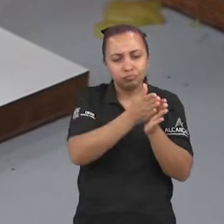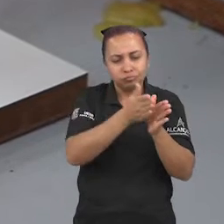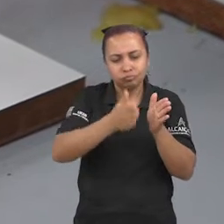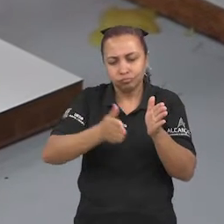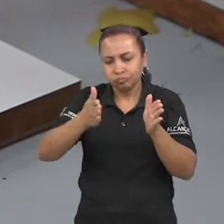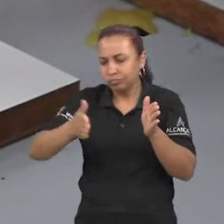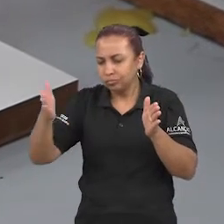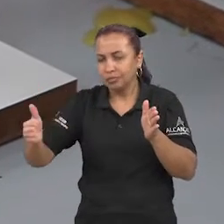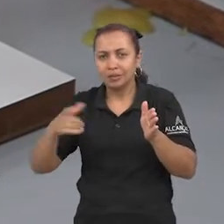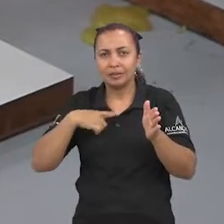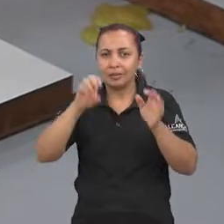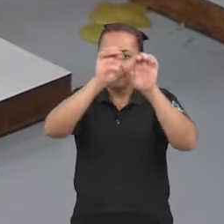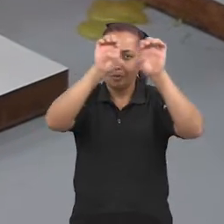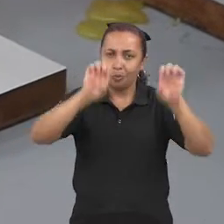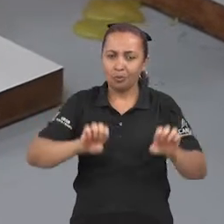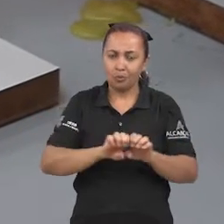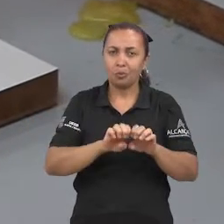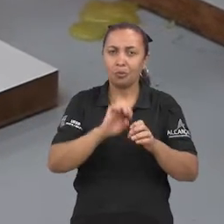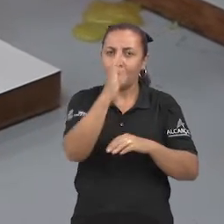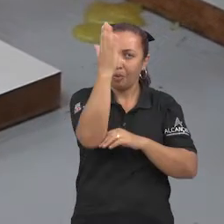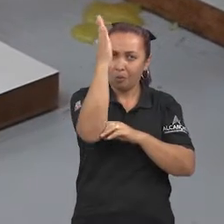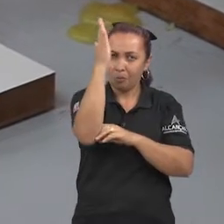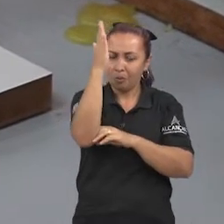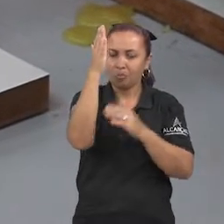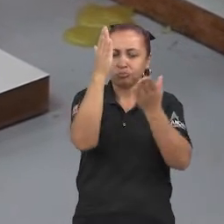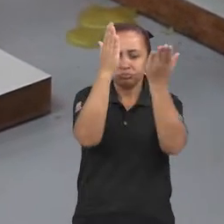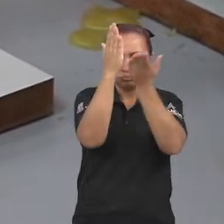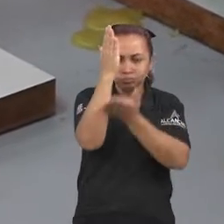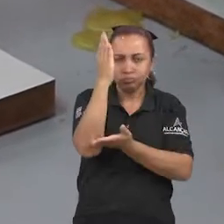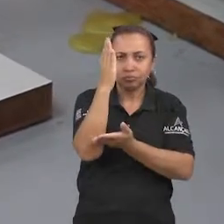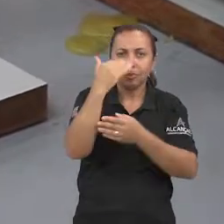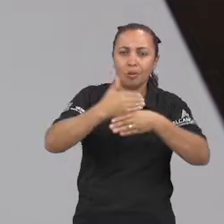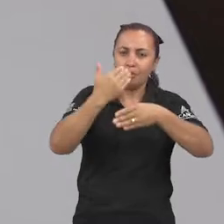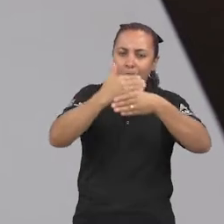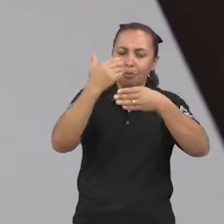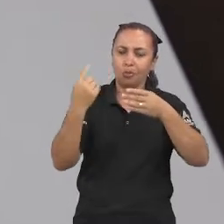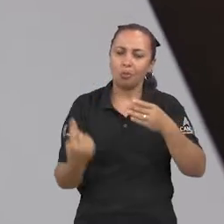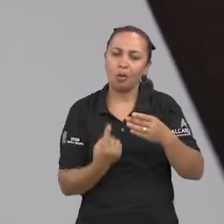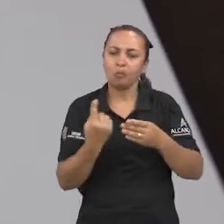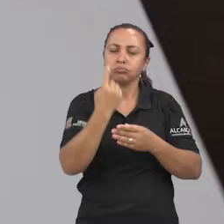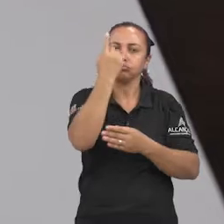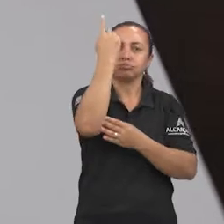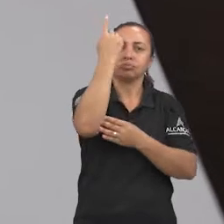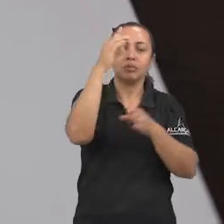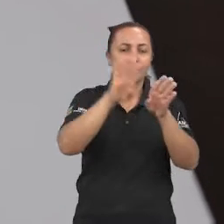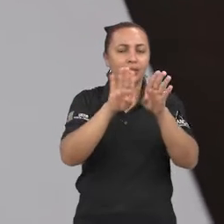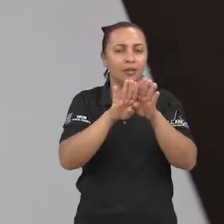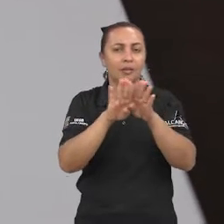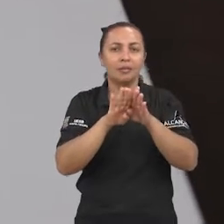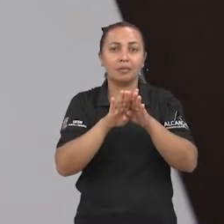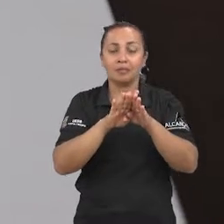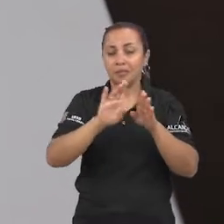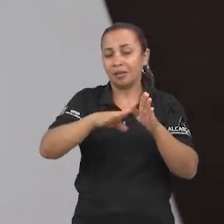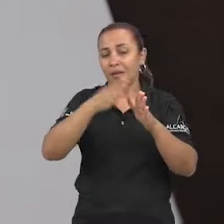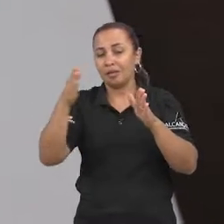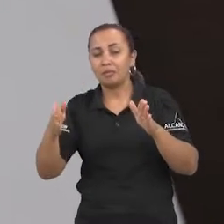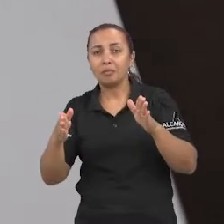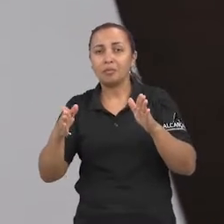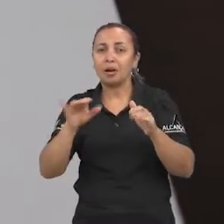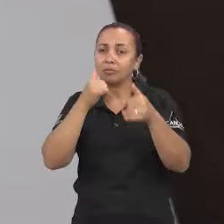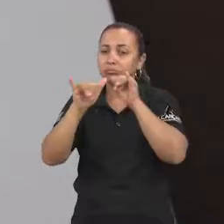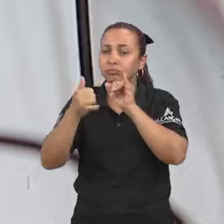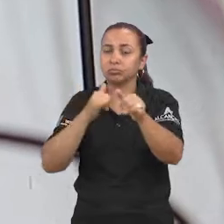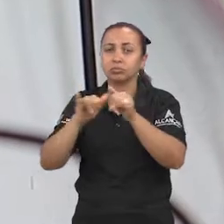etapas, tem a etapa de estrutura do poste, de construir a estrutura de PVC, também temos a